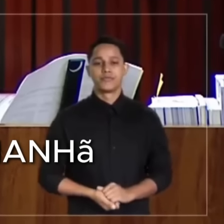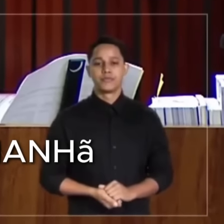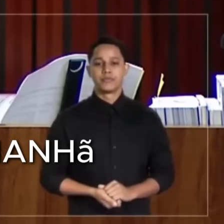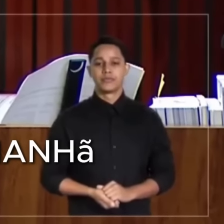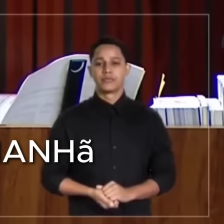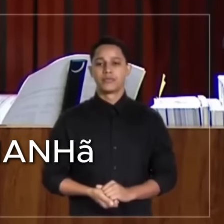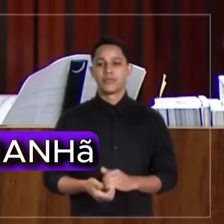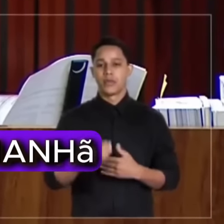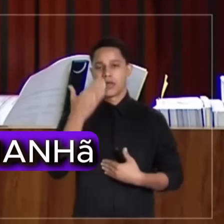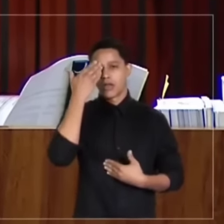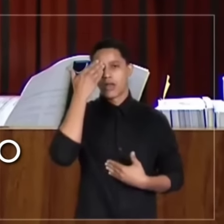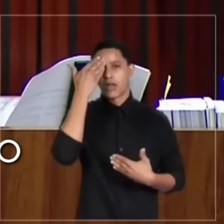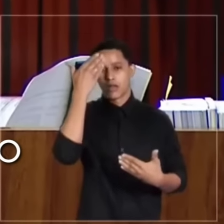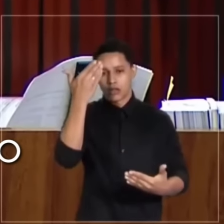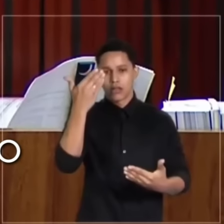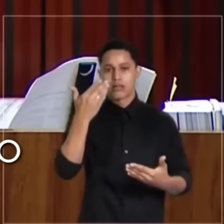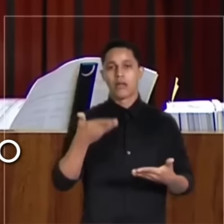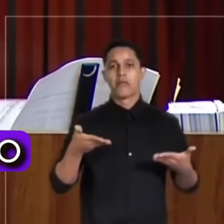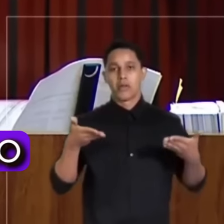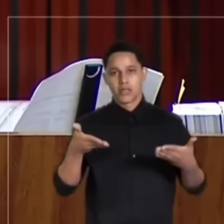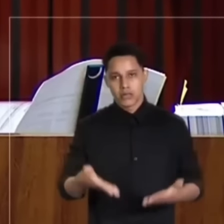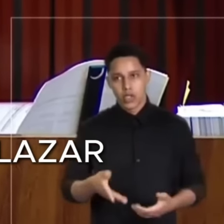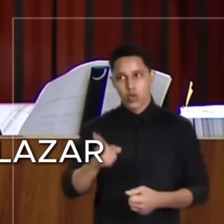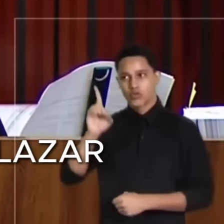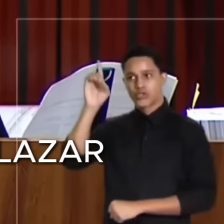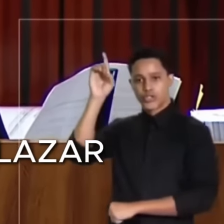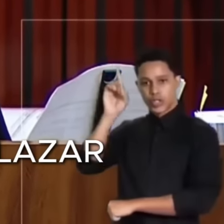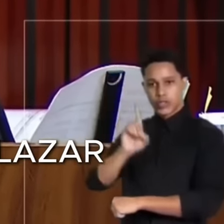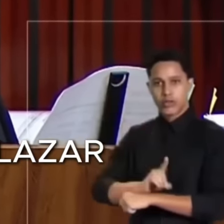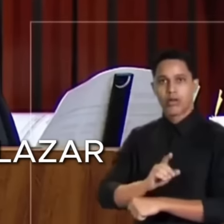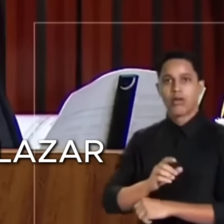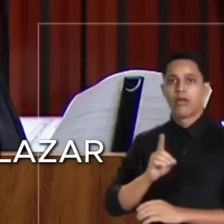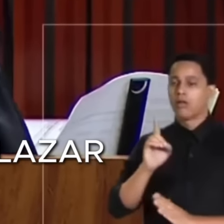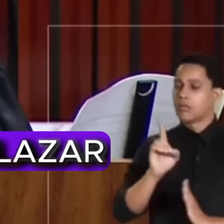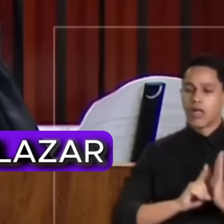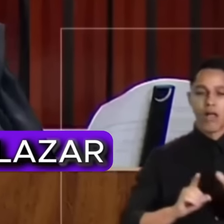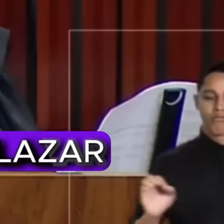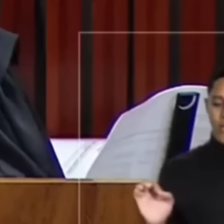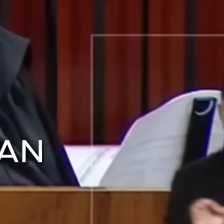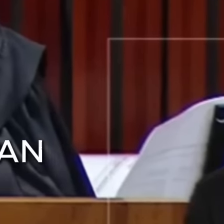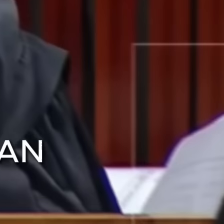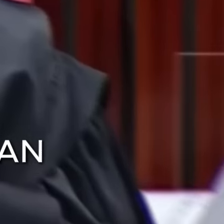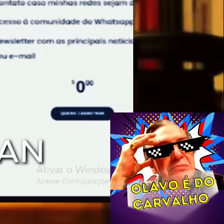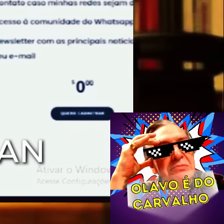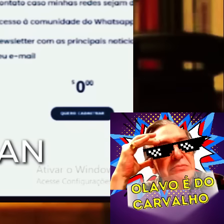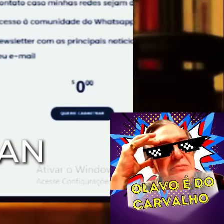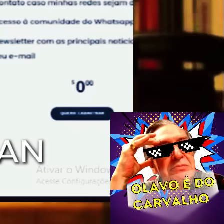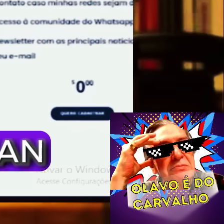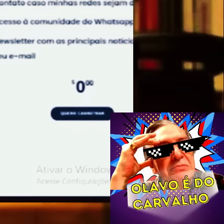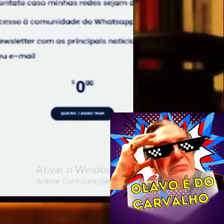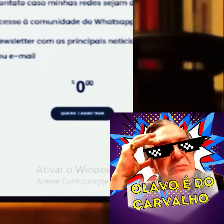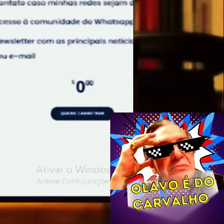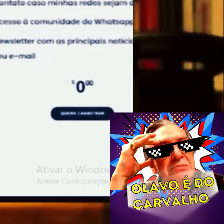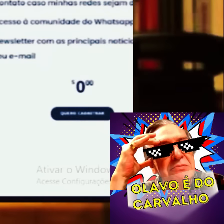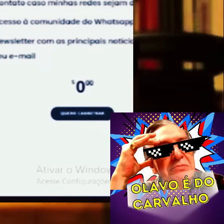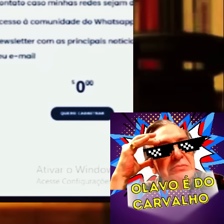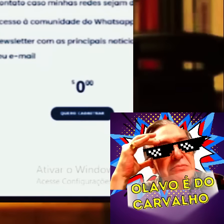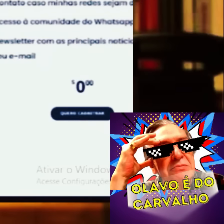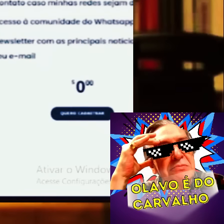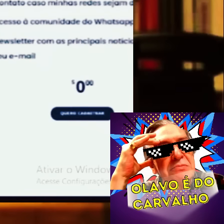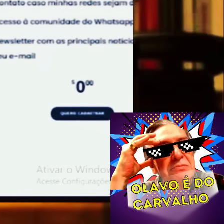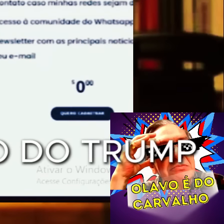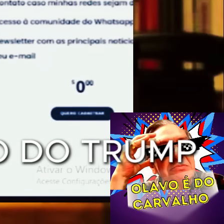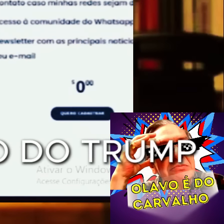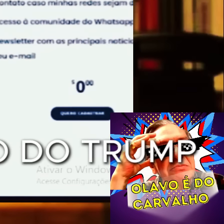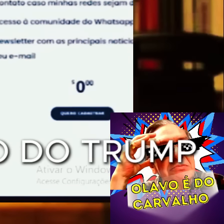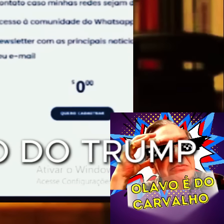eu vou para Washington amanhã. Sim, eu vou para o Congresso. Sim, eu vou estar com a Maria Salazar. Sim, eu vou estar com o Chris Smith. Sim, eu